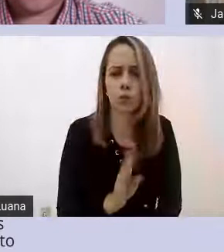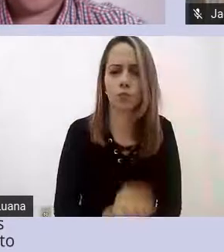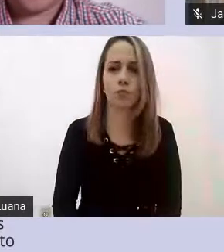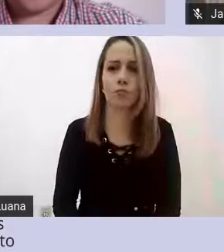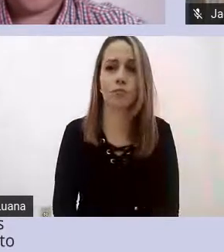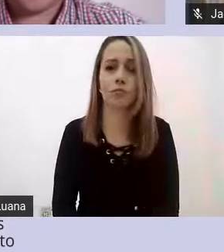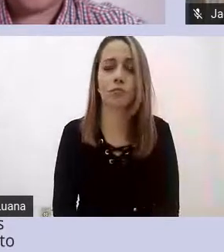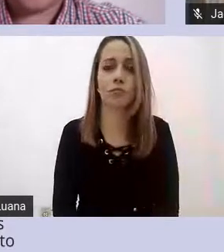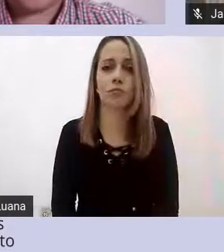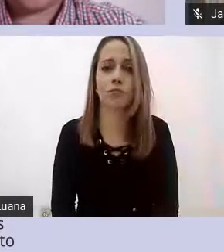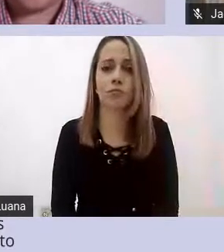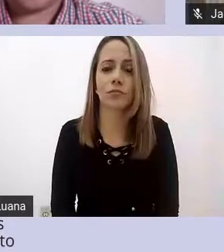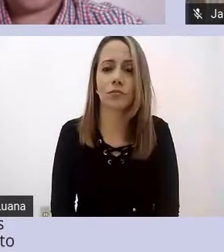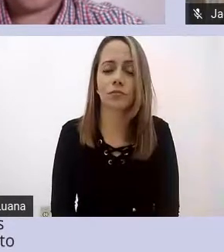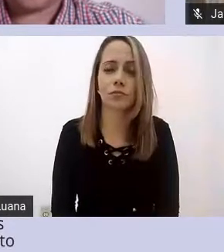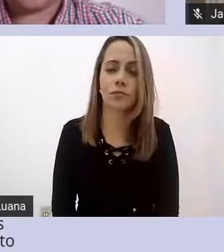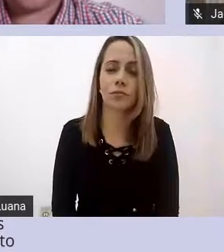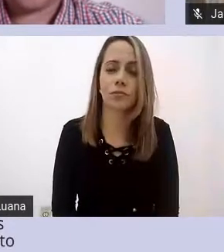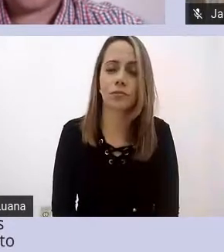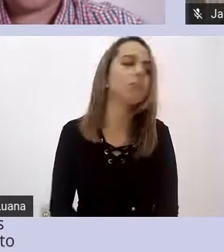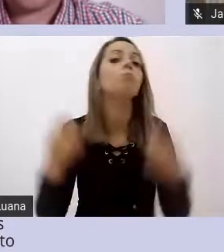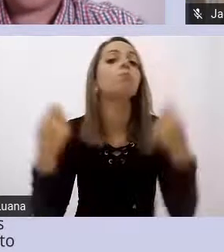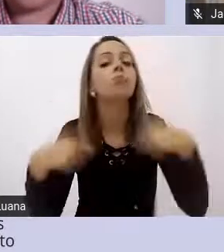sempre olhá-lo com olhar